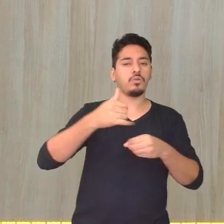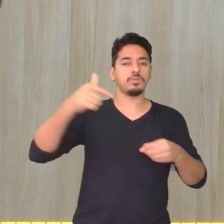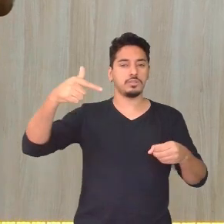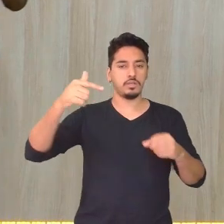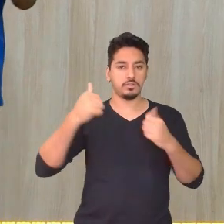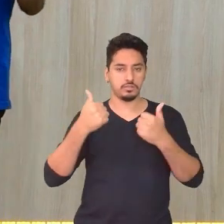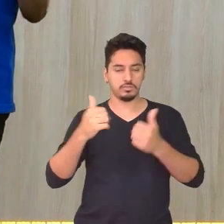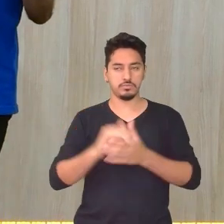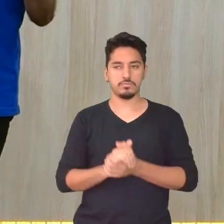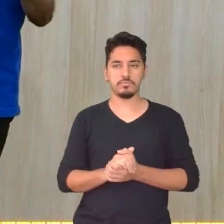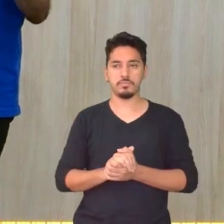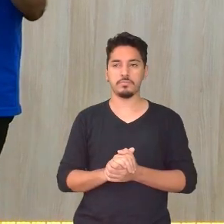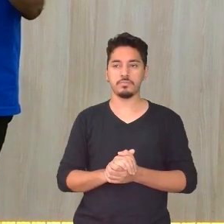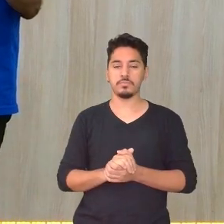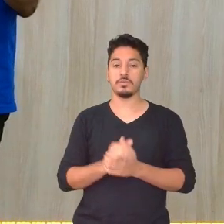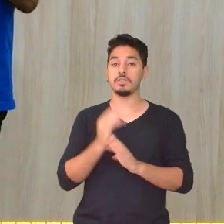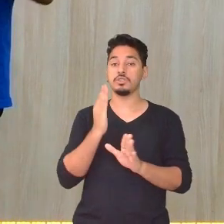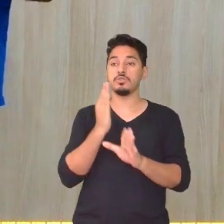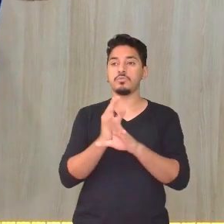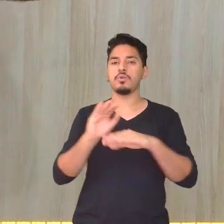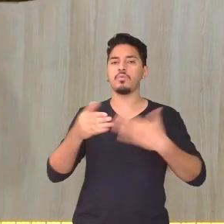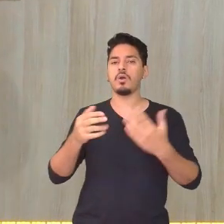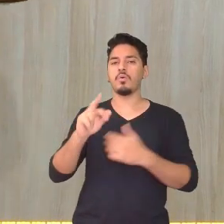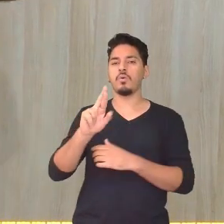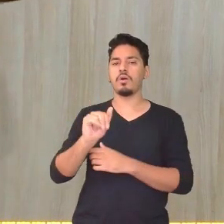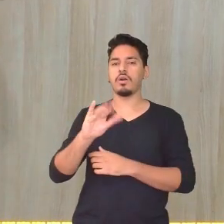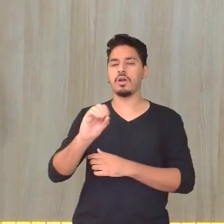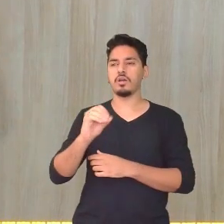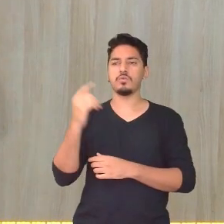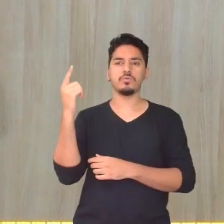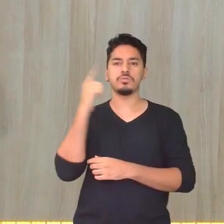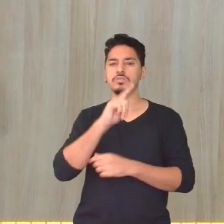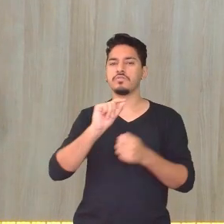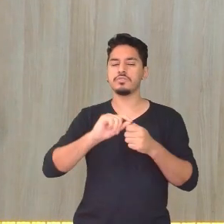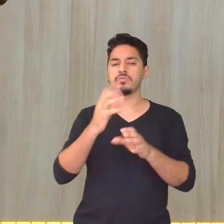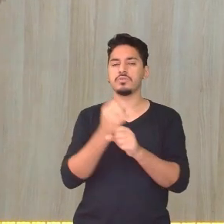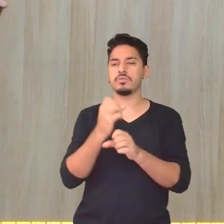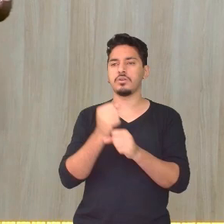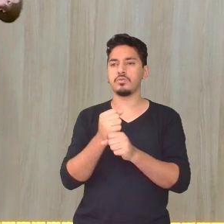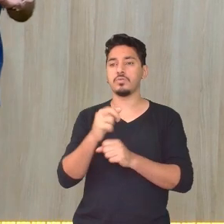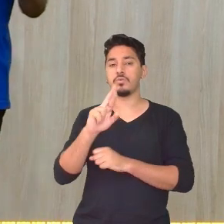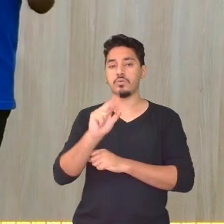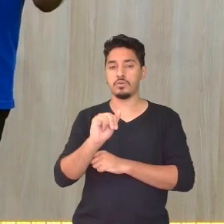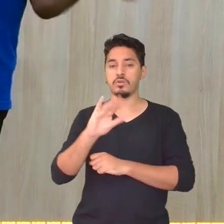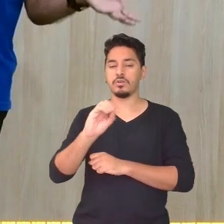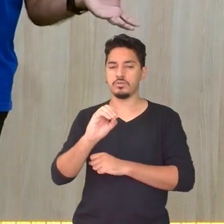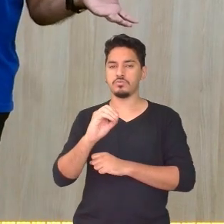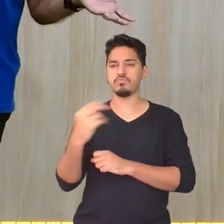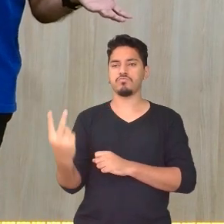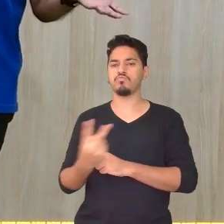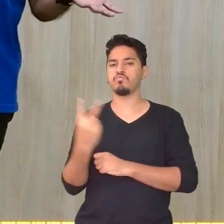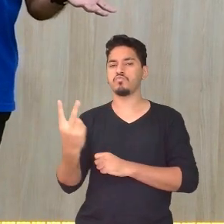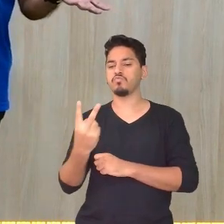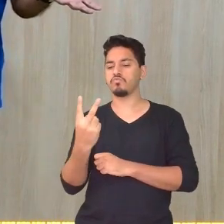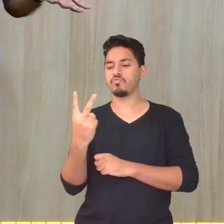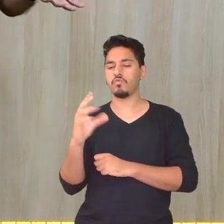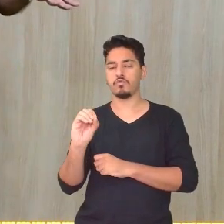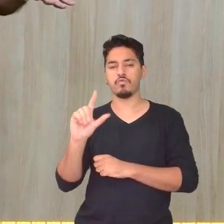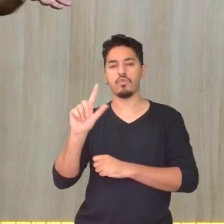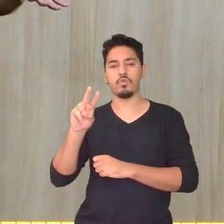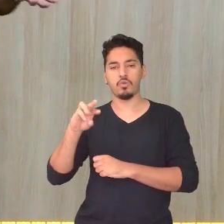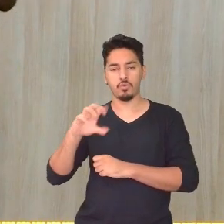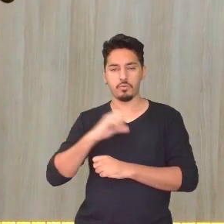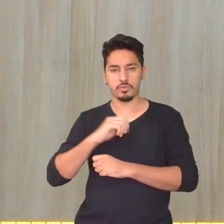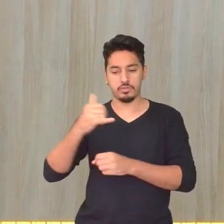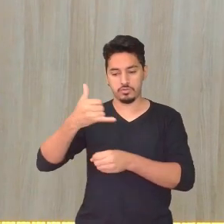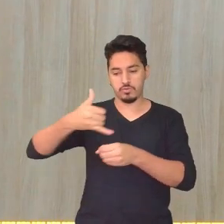pensar. Segunda coisa, eu tenho que descobrir qual é o raio para poder fazer o cálculo. O raio, o volume da figura lá, do óleo,